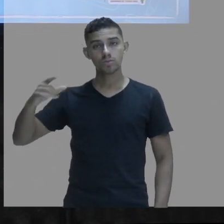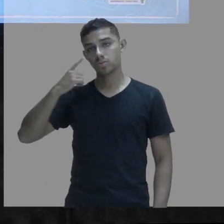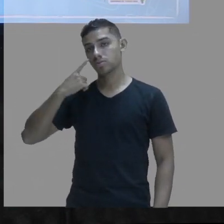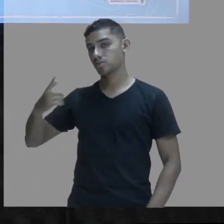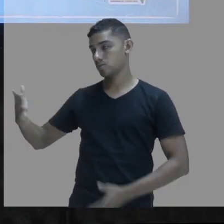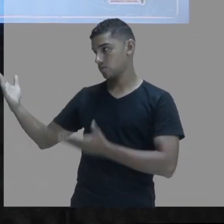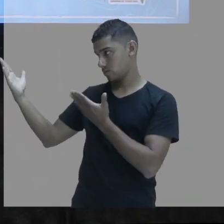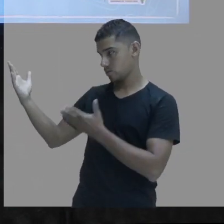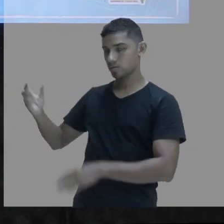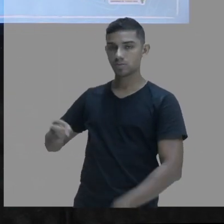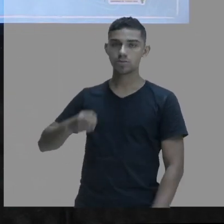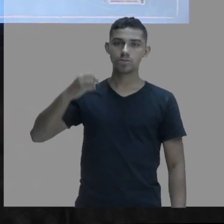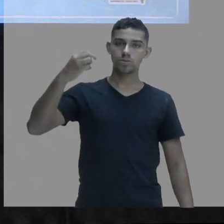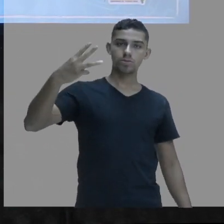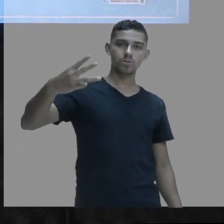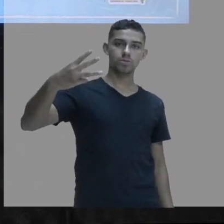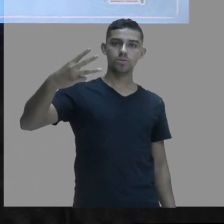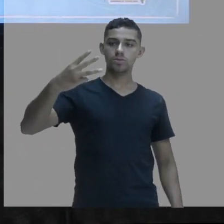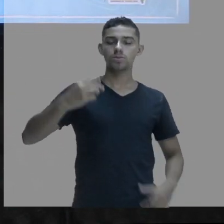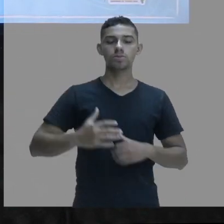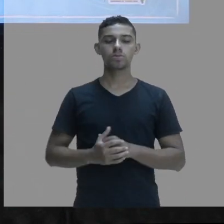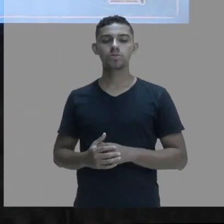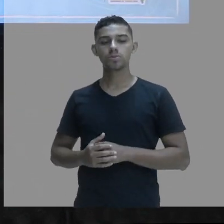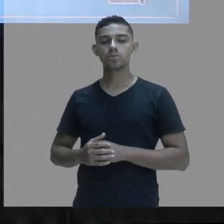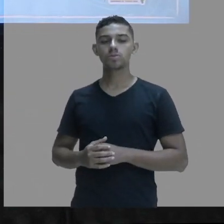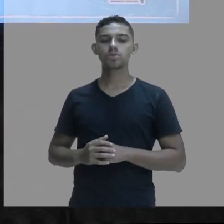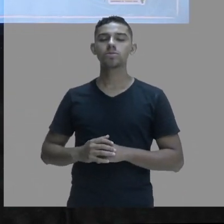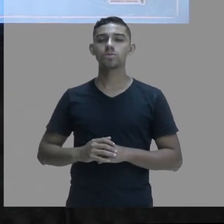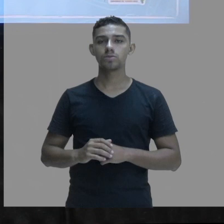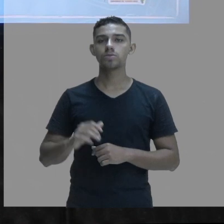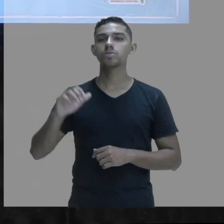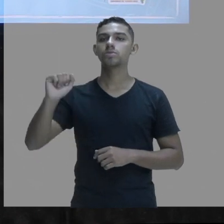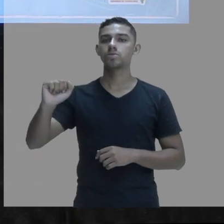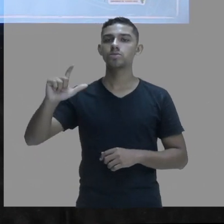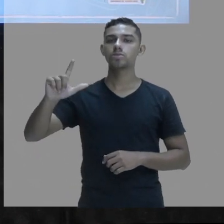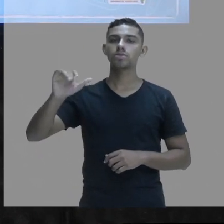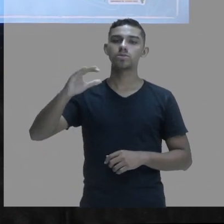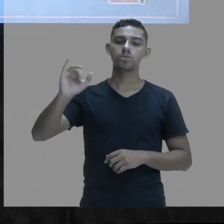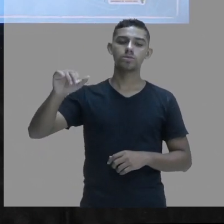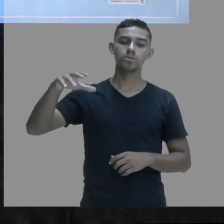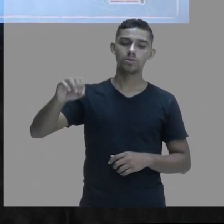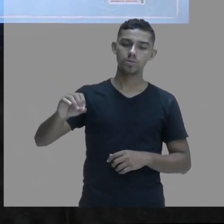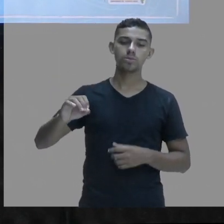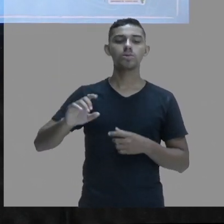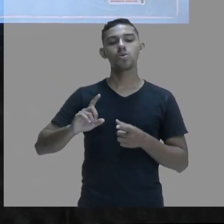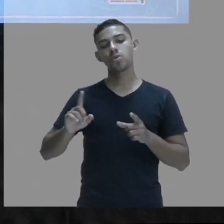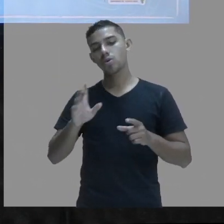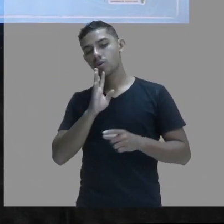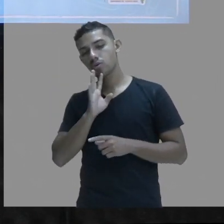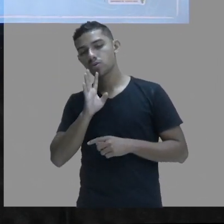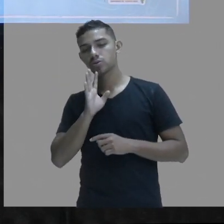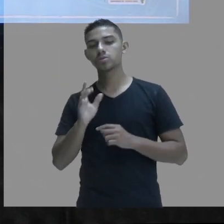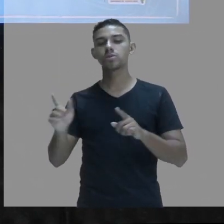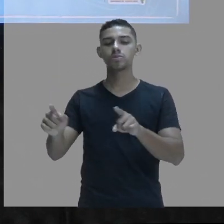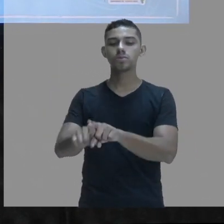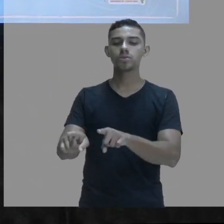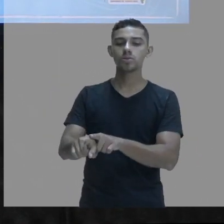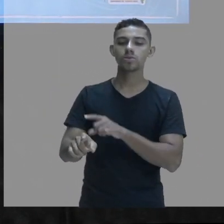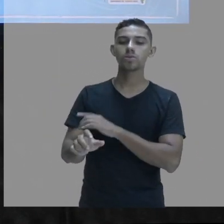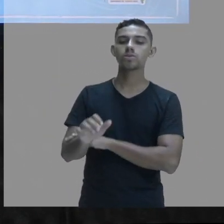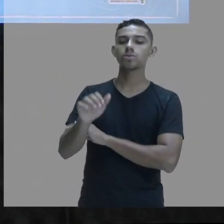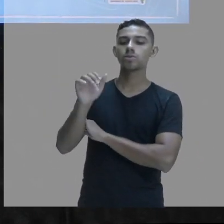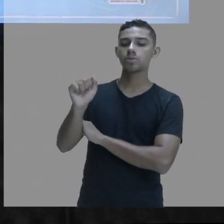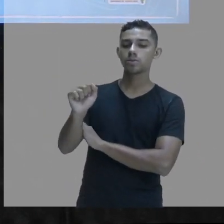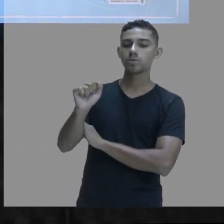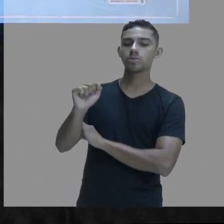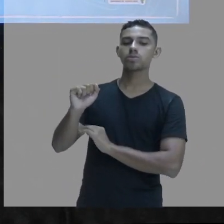tripla. Os alcinos, também conhecidos como alquinos, ou hidrocarbonetos